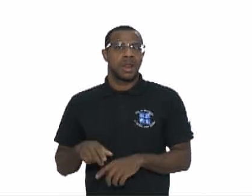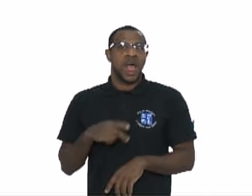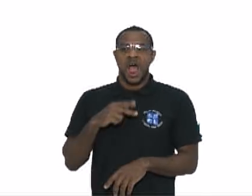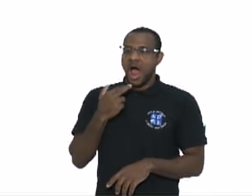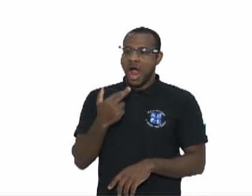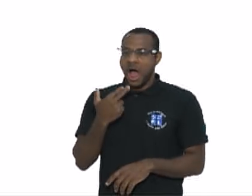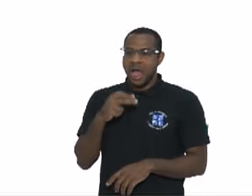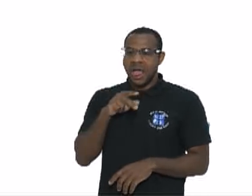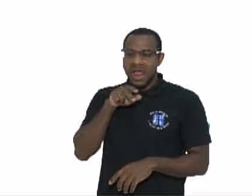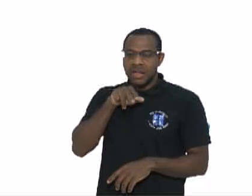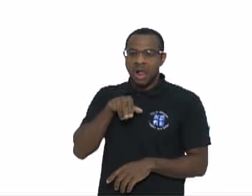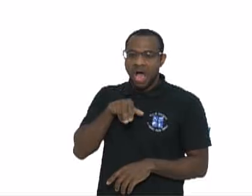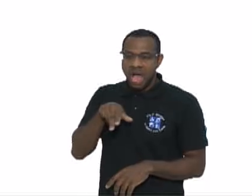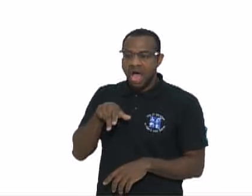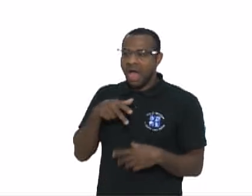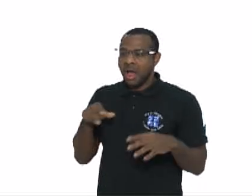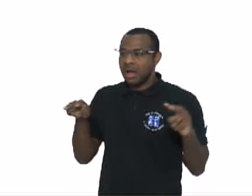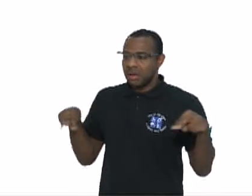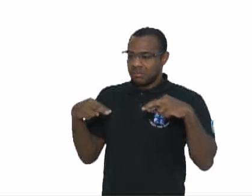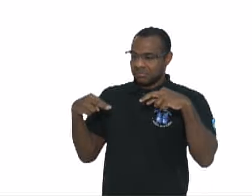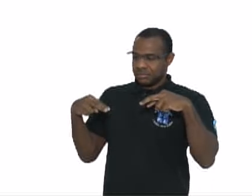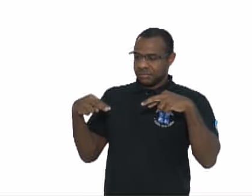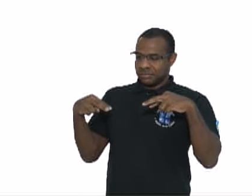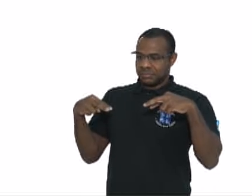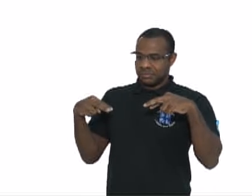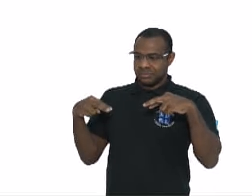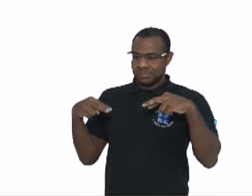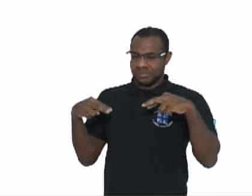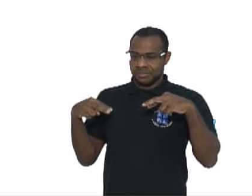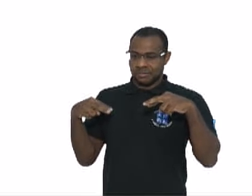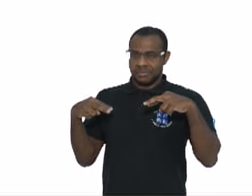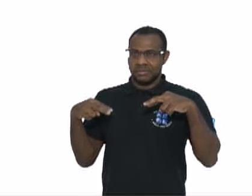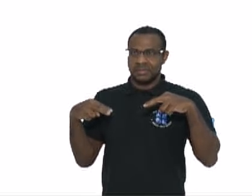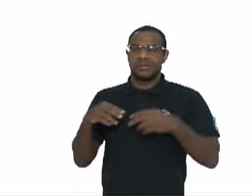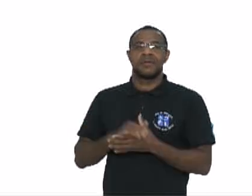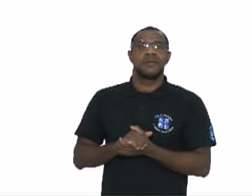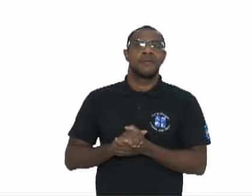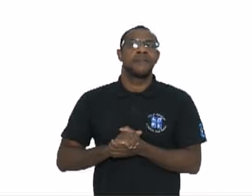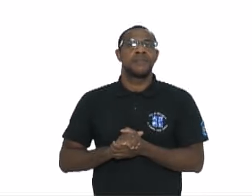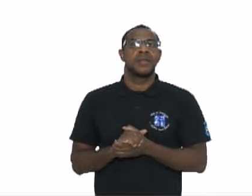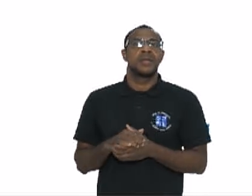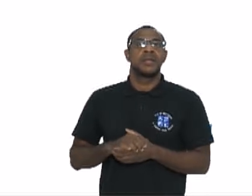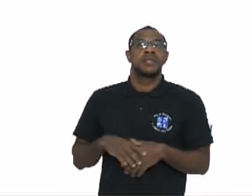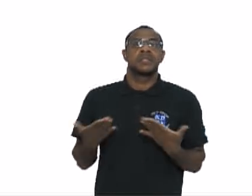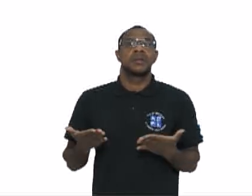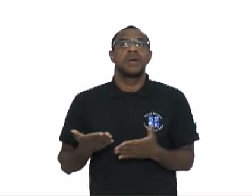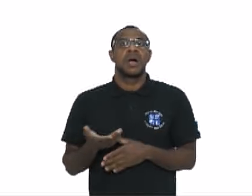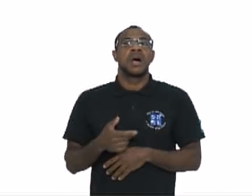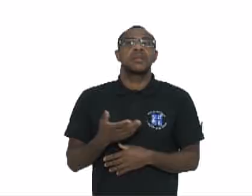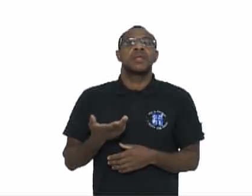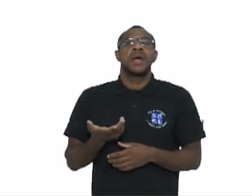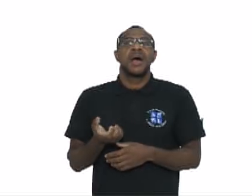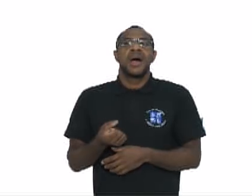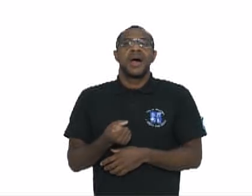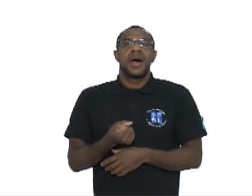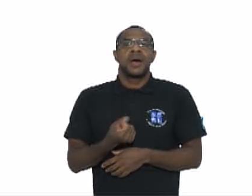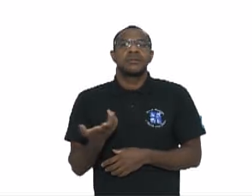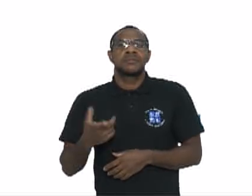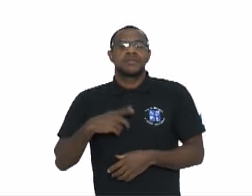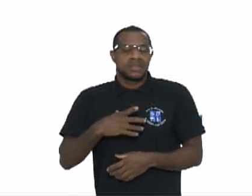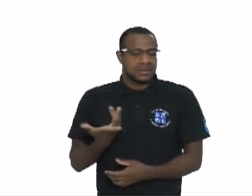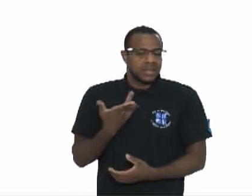vibrava. Ambos se olhavam. Entre tantos seres que estão prontos para se tornarem donos de outro